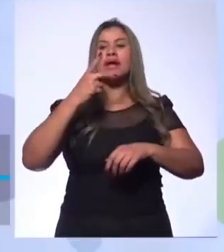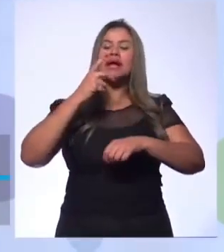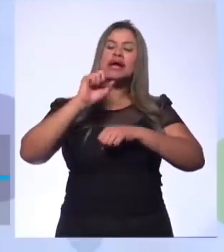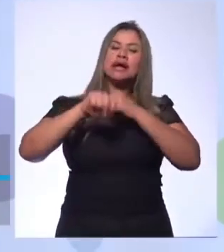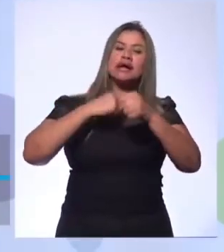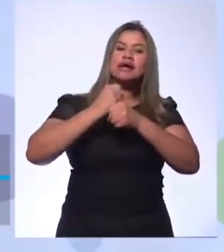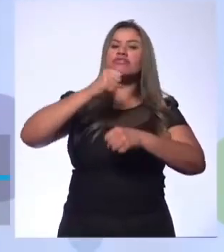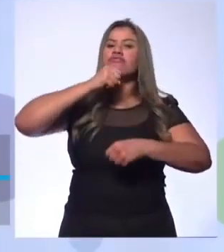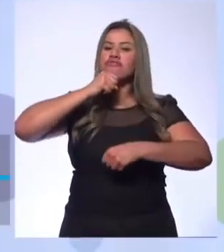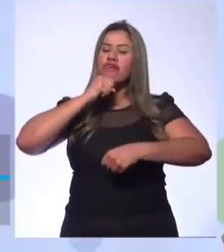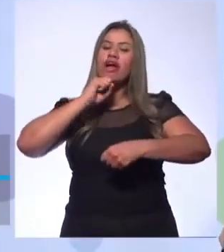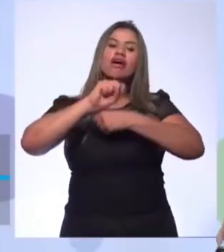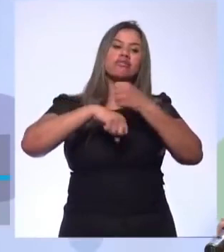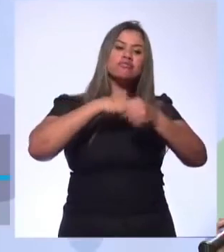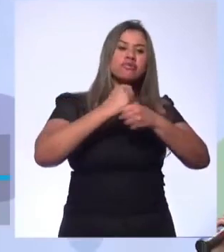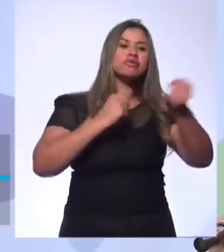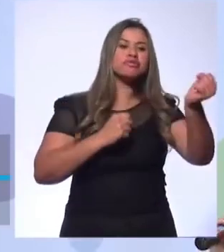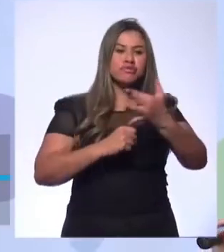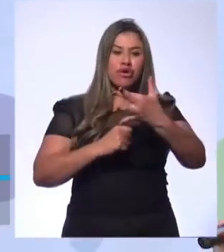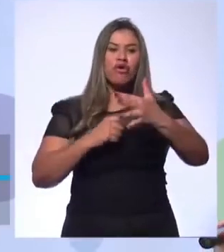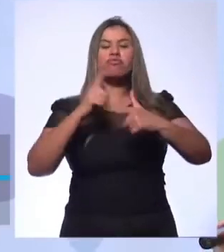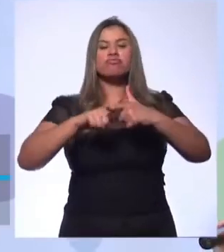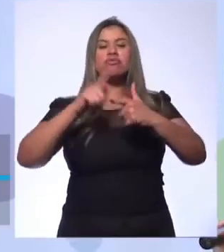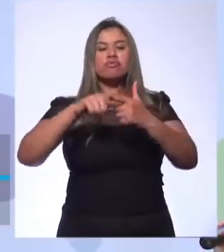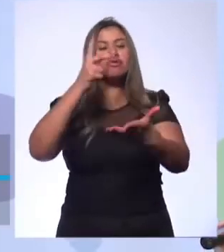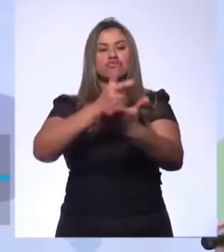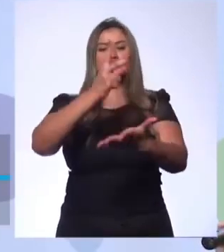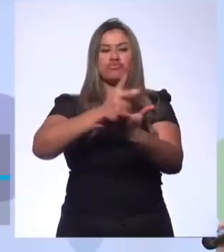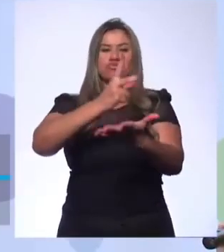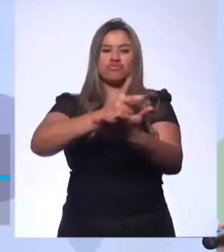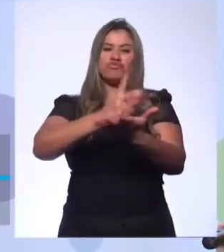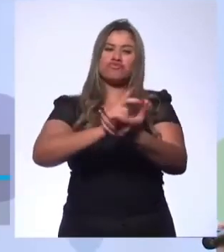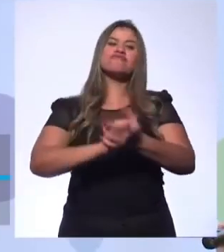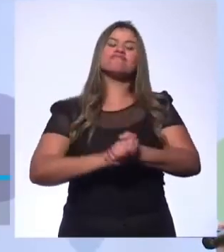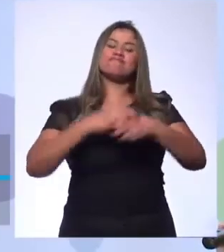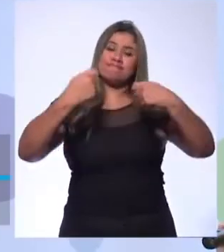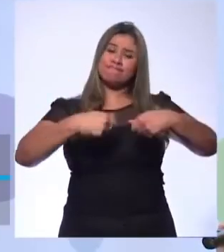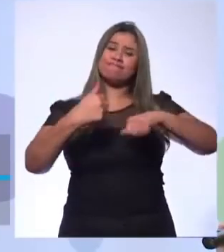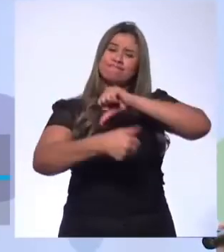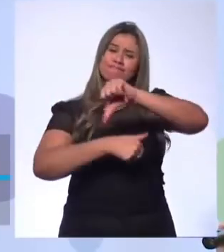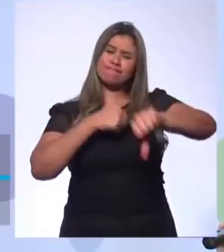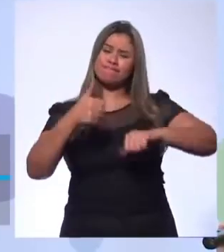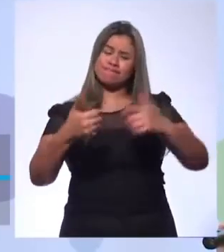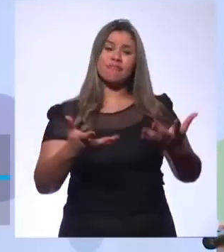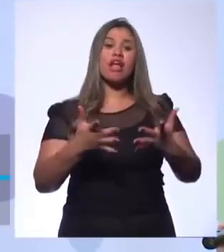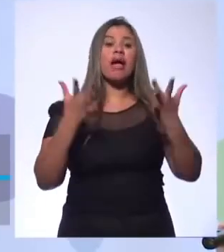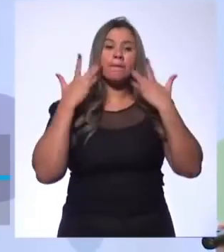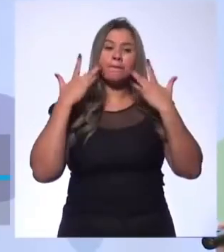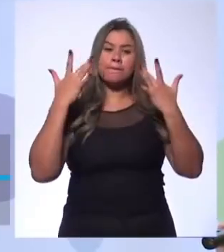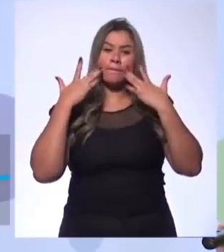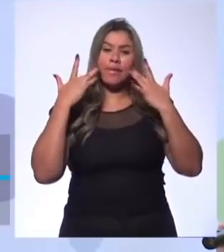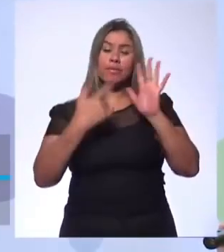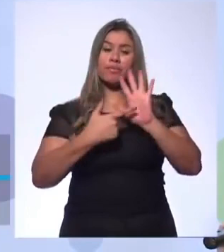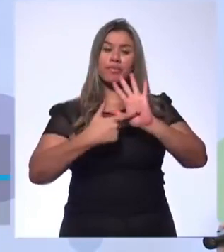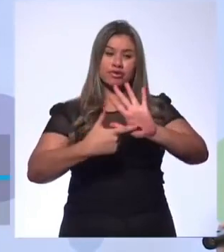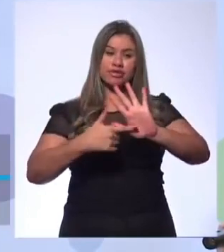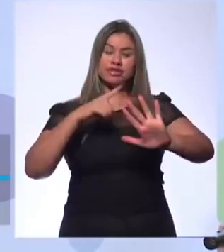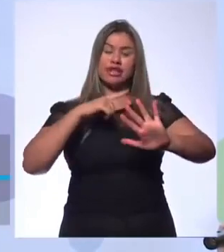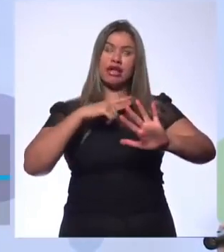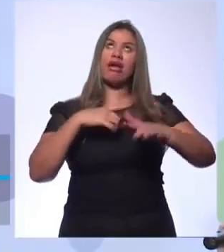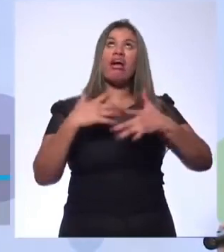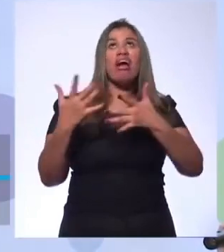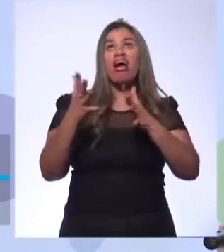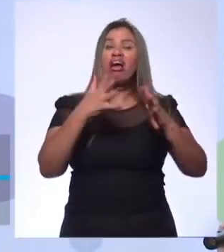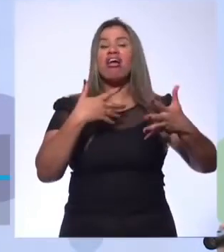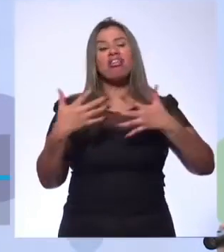novo, mas os problemas continuam lá, persistentes, né? É necessário que haja alguma coisa. A peça não está aí para poder mostrar, olha, está aí tudo bem.